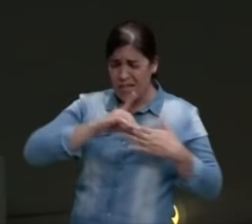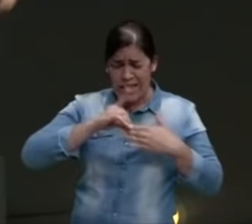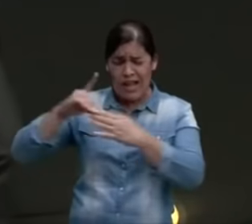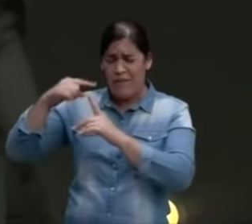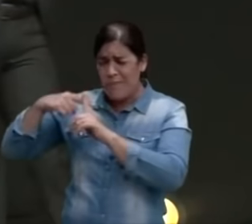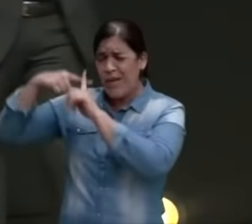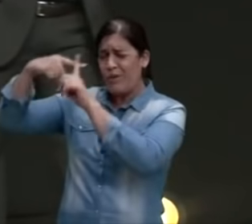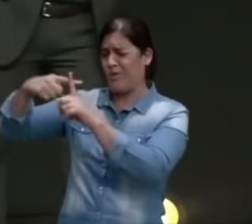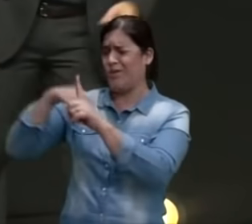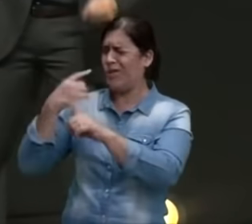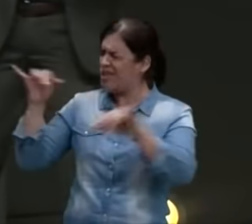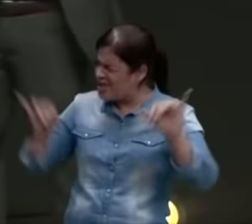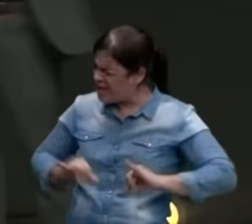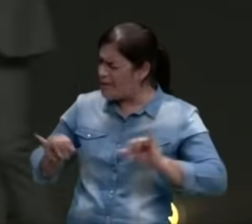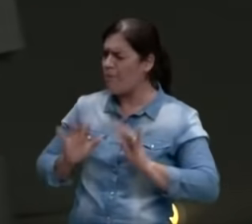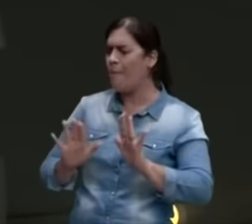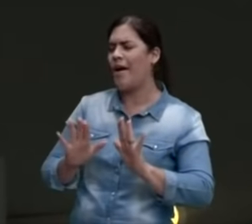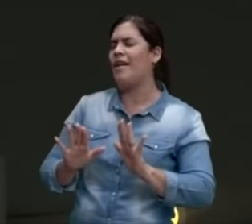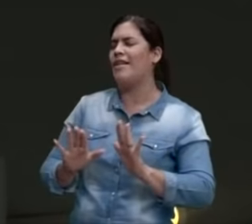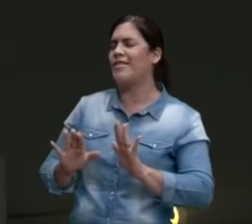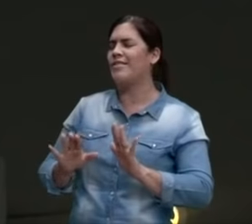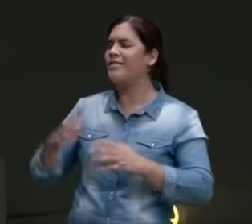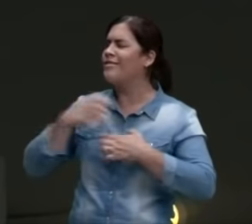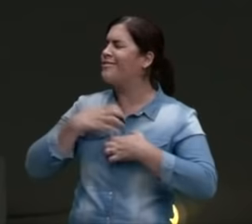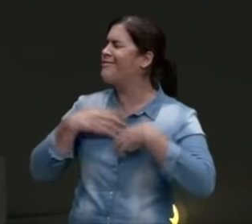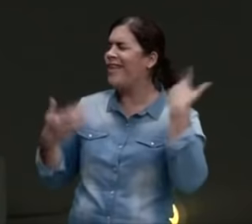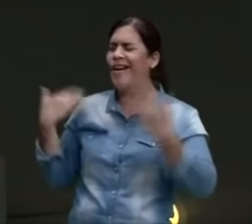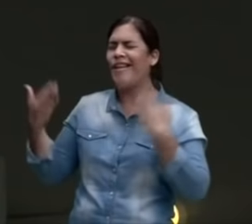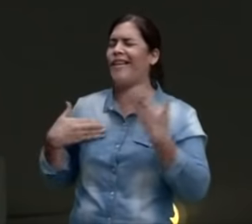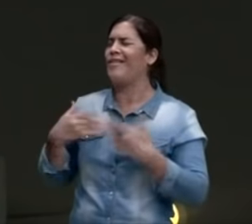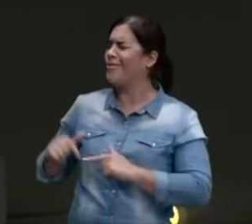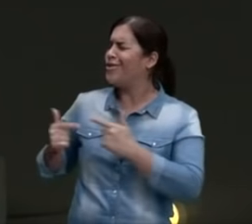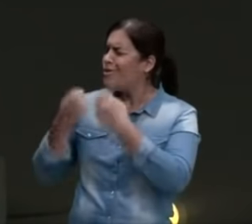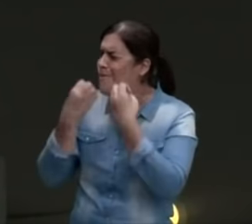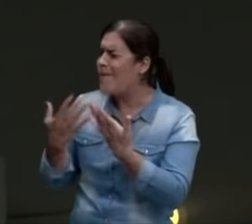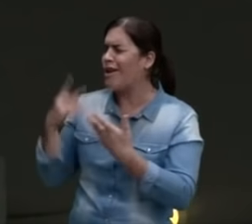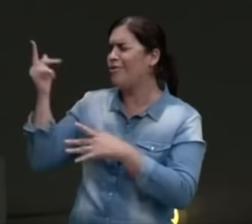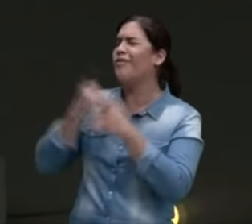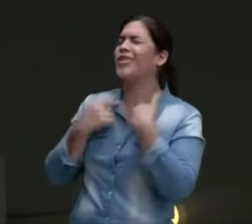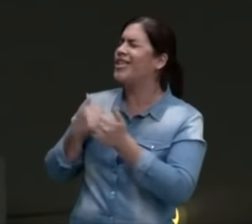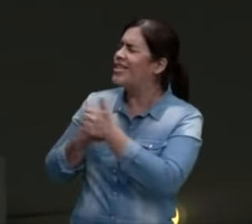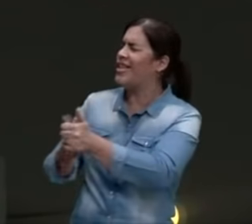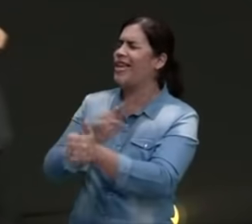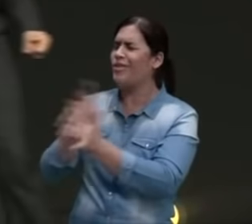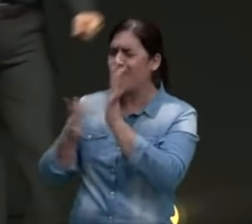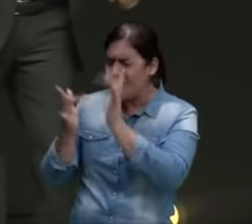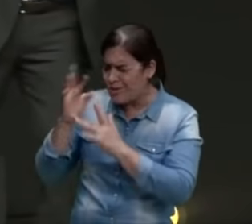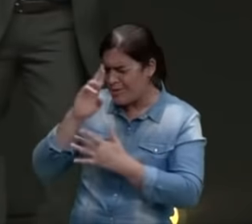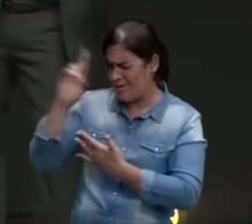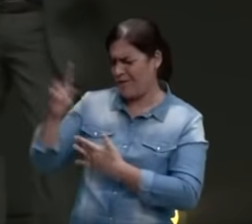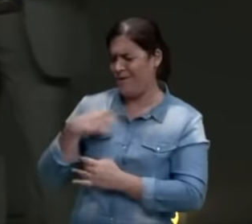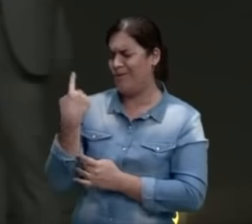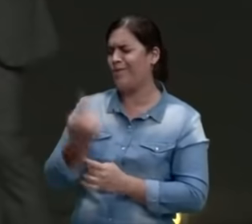que a gente venha sofrer, Pai, mas que seja por fazer o bem, que seja por fazer a Tua vontade, meu Pai. Em nome de Jesus, Senhor, que a gente